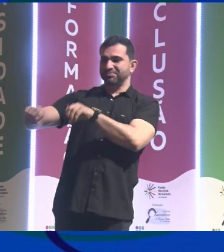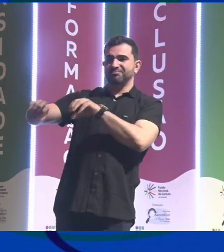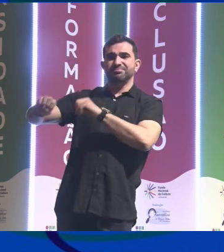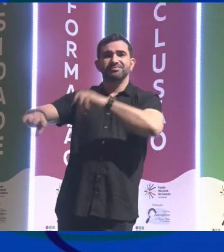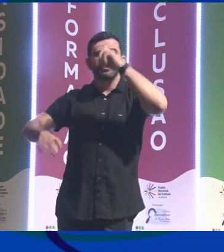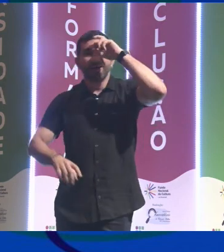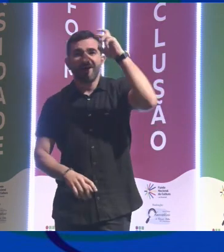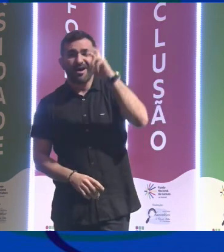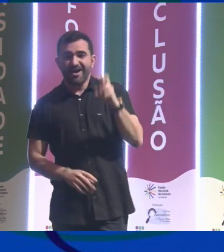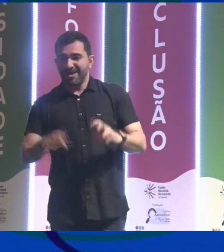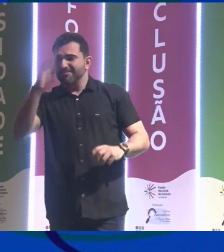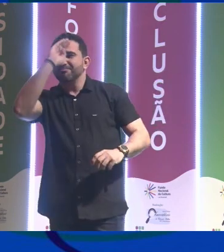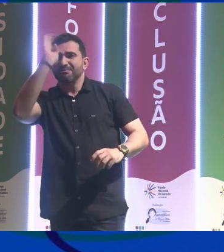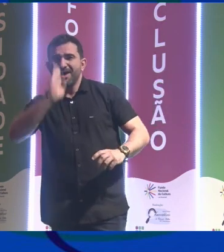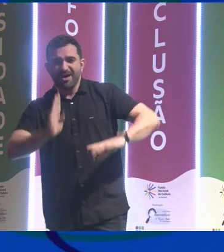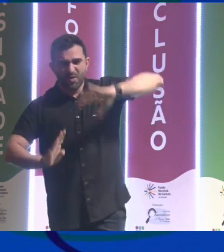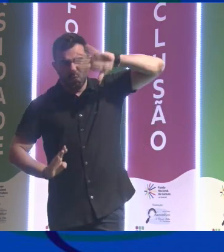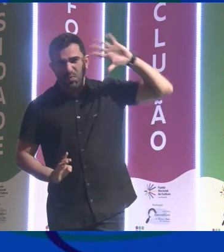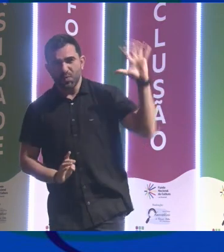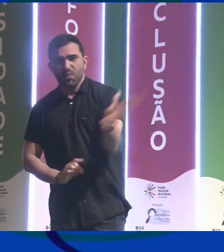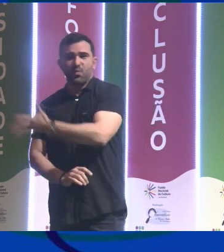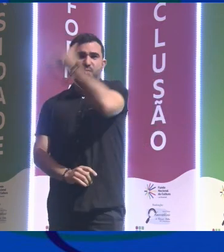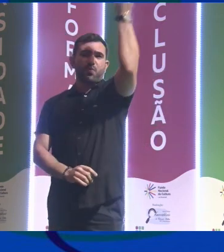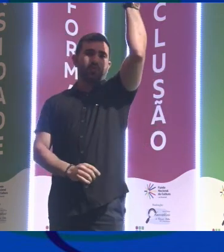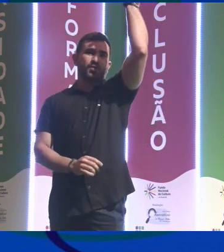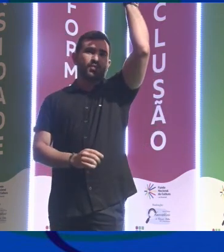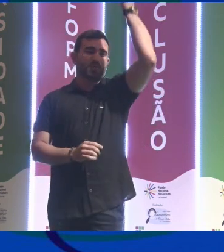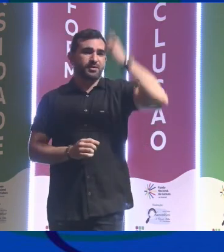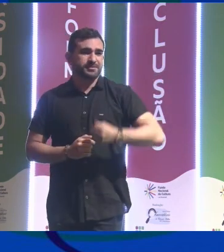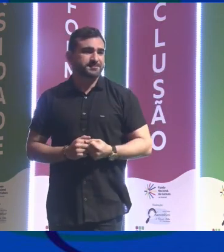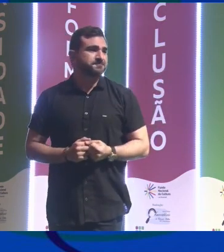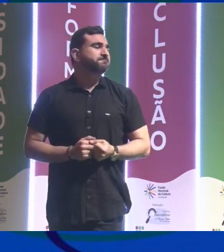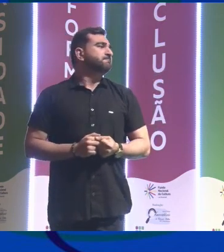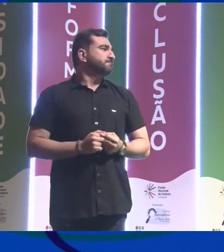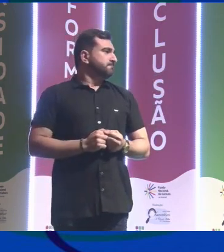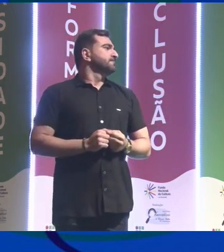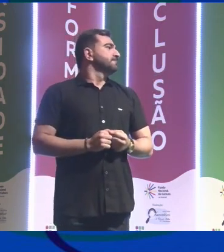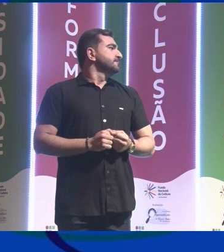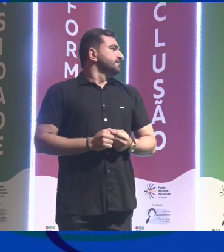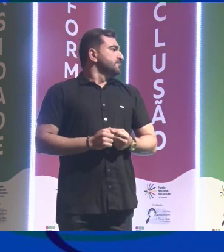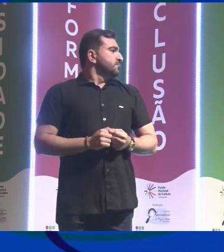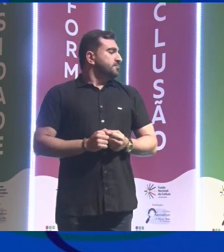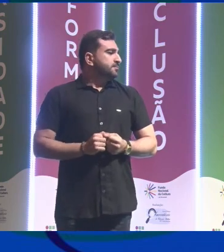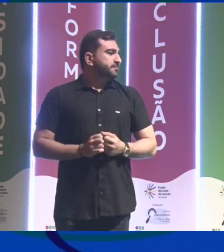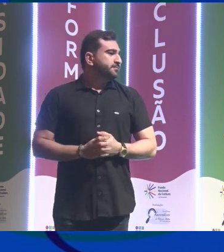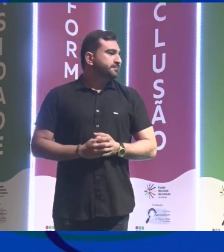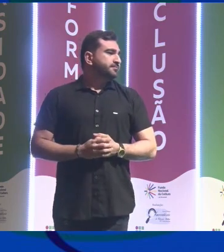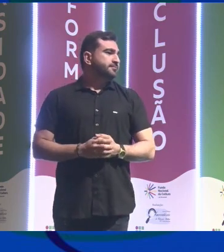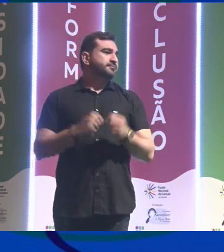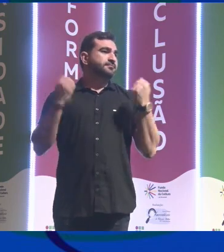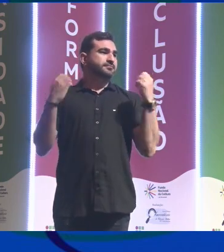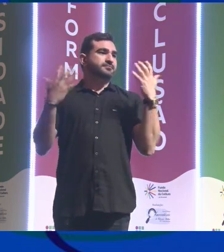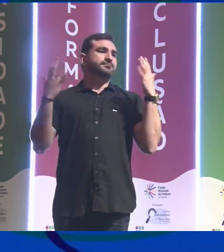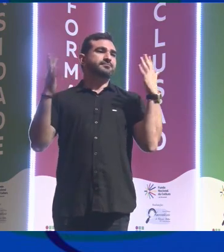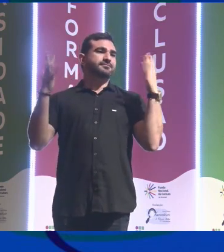educação e cultura vão salvar esse país.